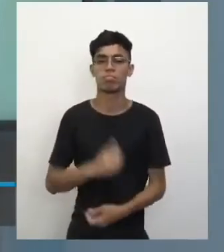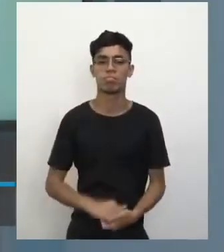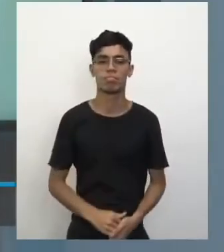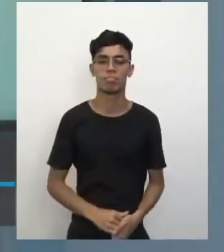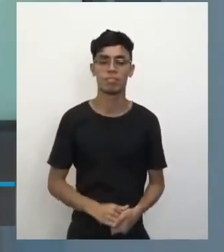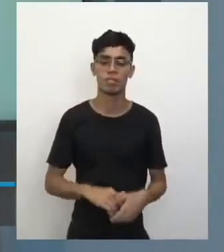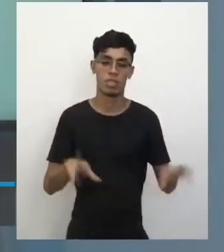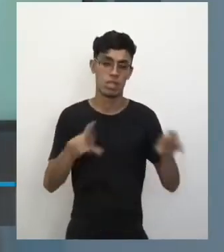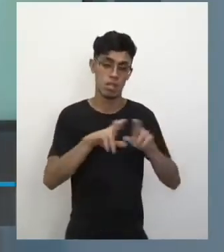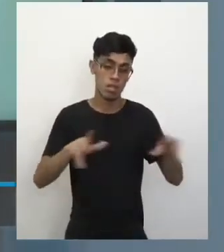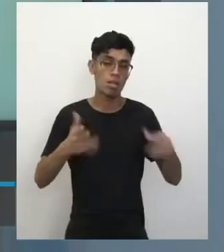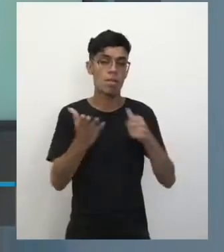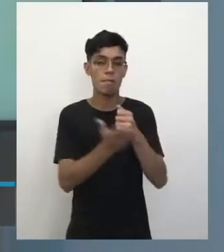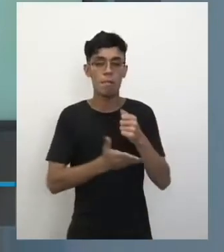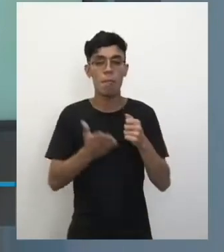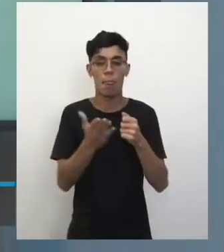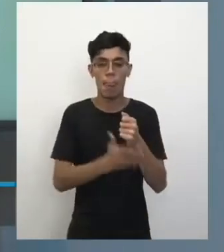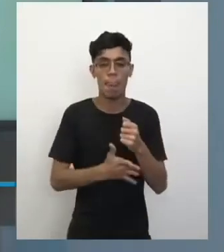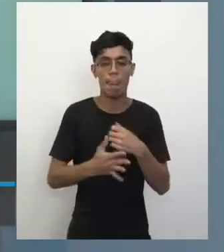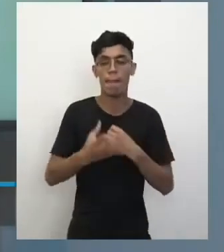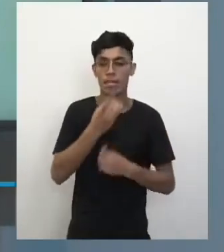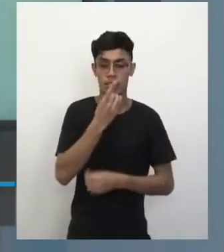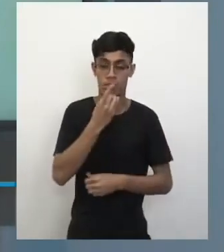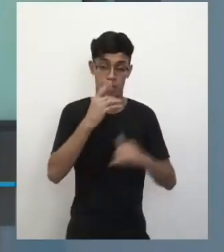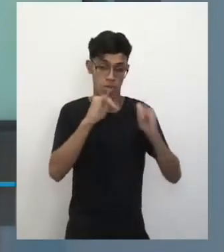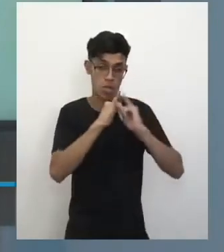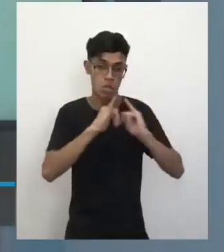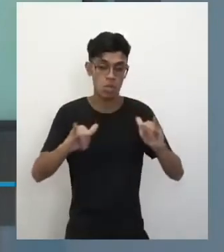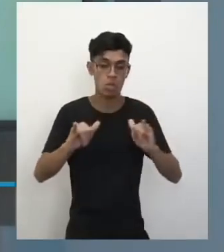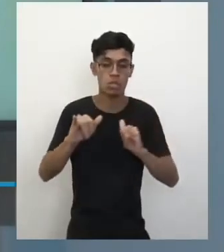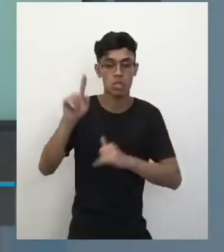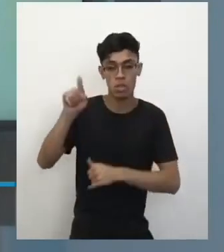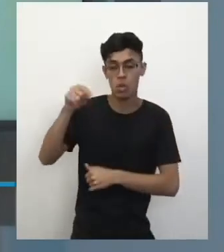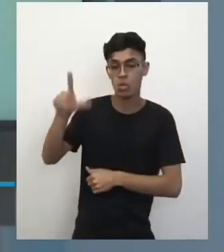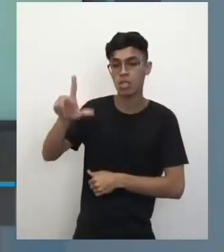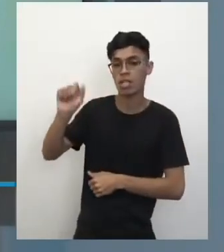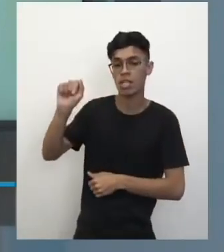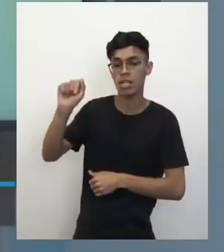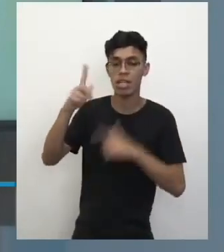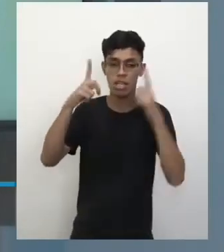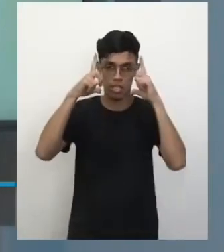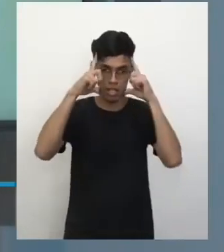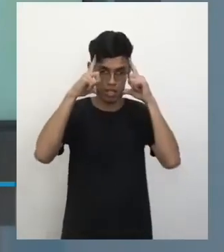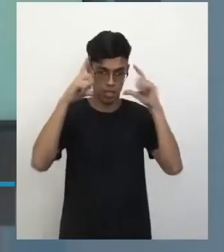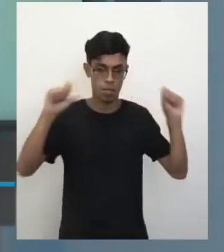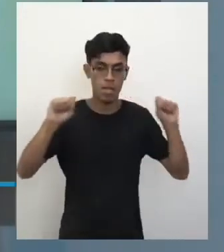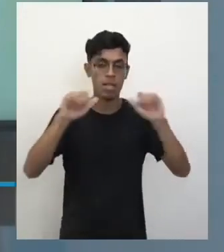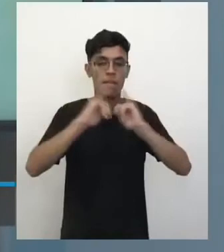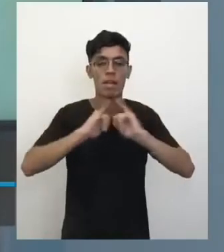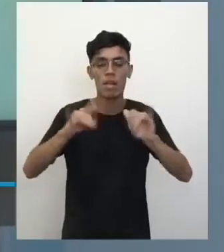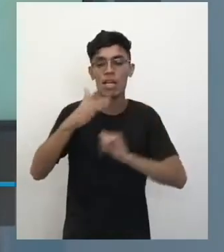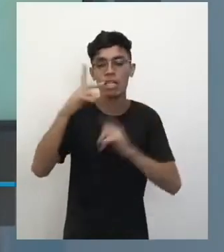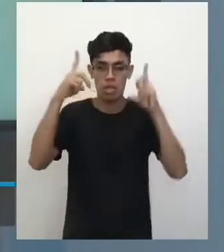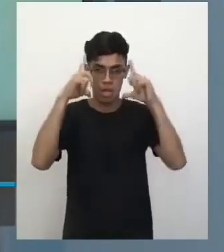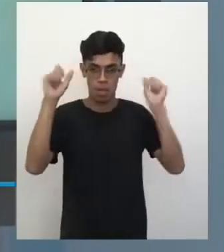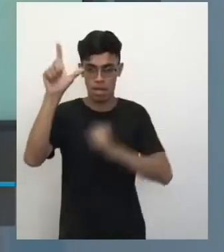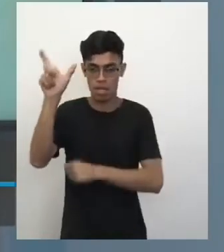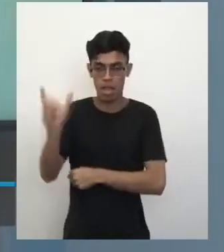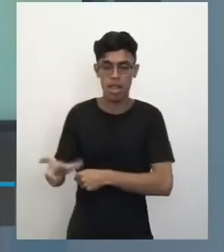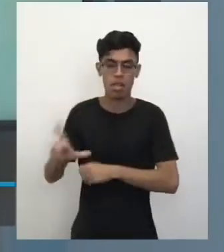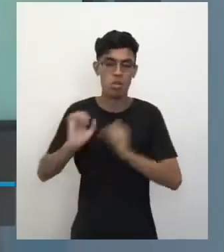Essa é a diferença básica entre o que Darwin falou e o que o Lamarck falou. Enquanto o Lamarck falava que era um esforço do